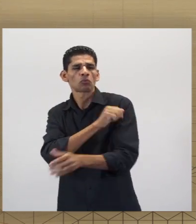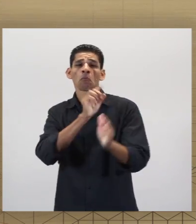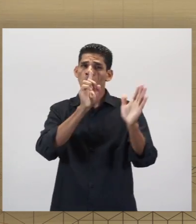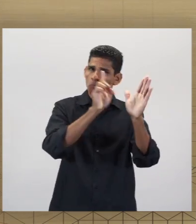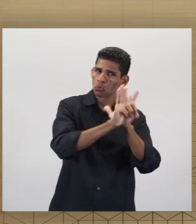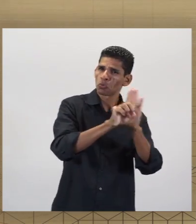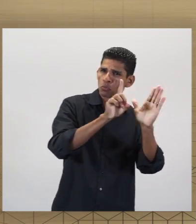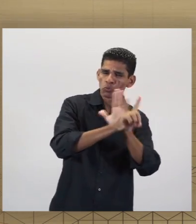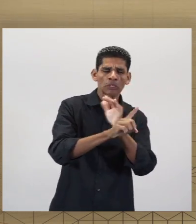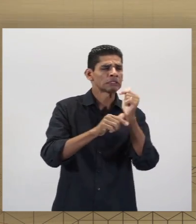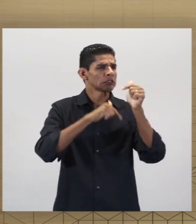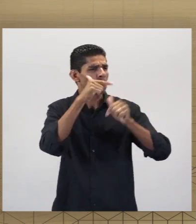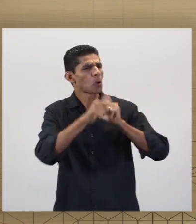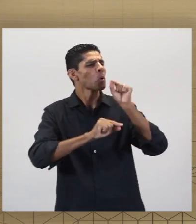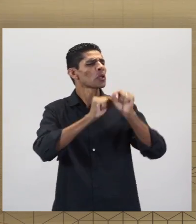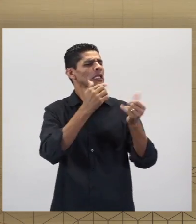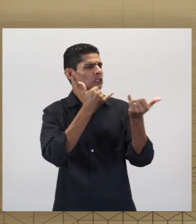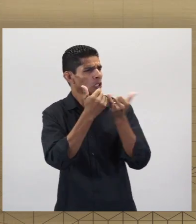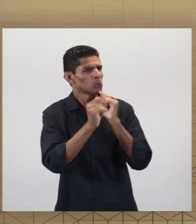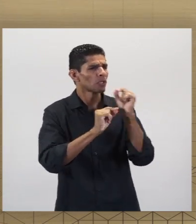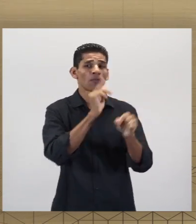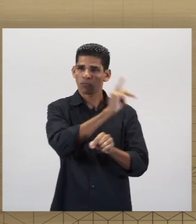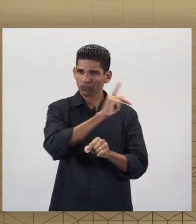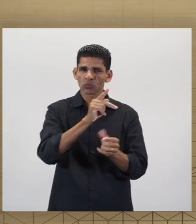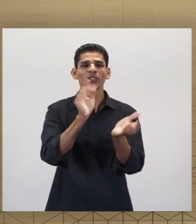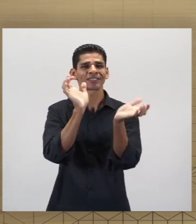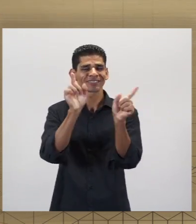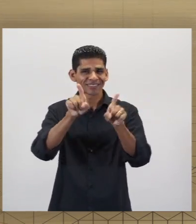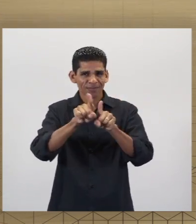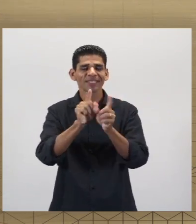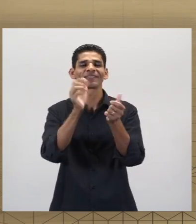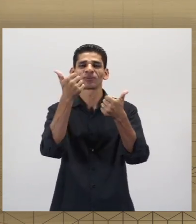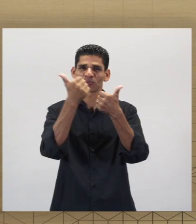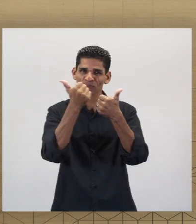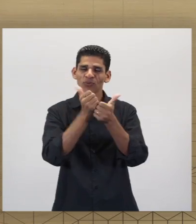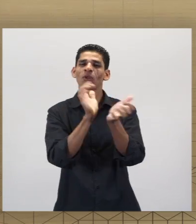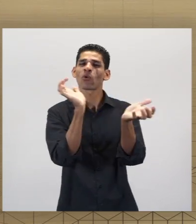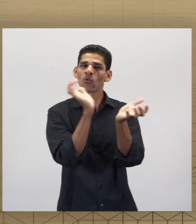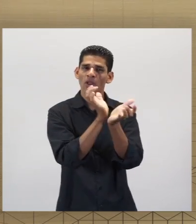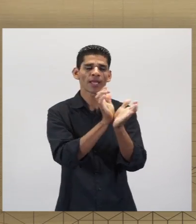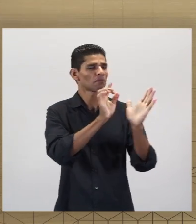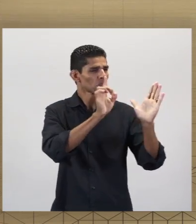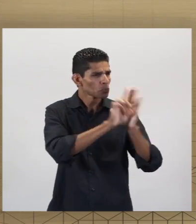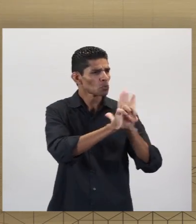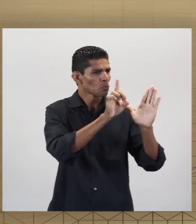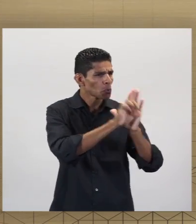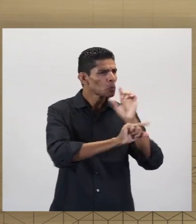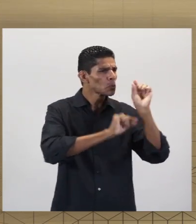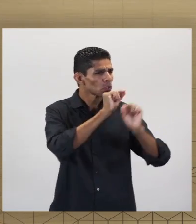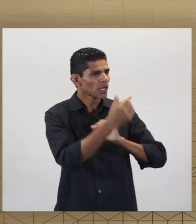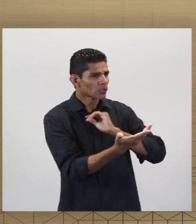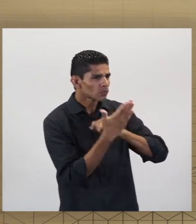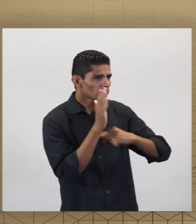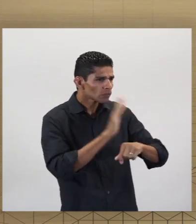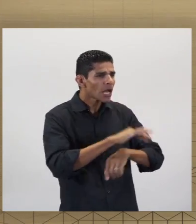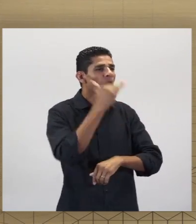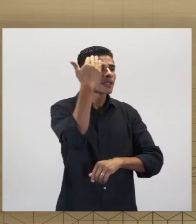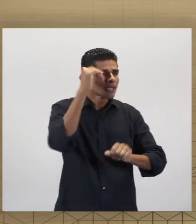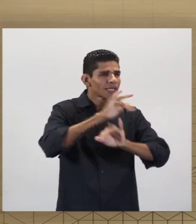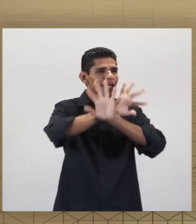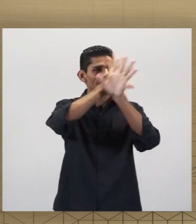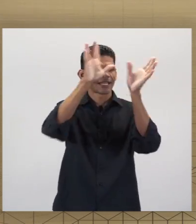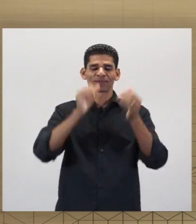fazer perguntas relativas às atividades para os professores, para os tutores, ou os colegas também poderão ajudar a solucionar essas